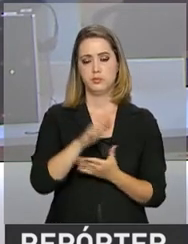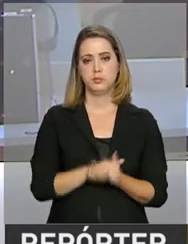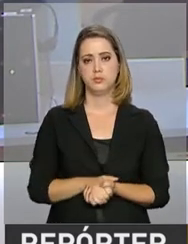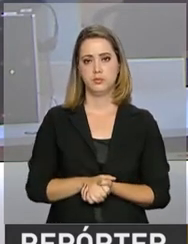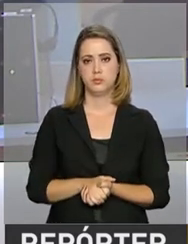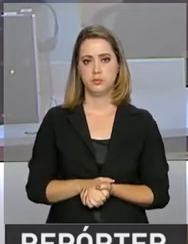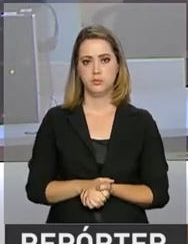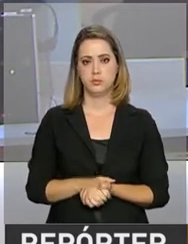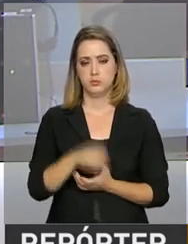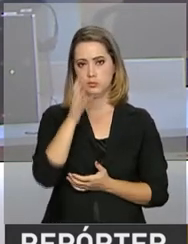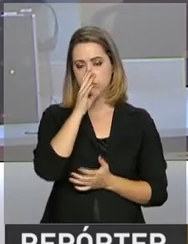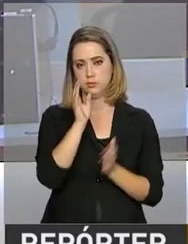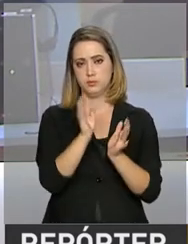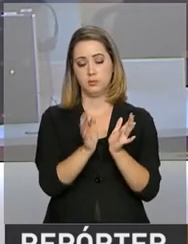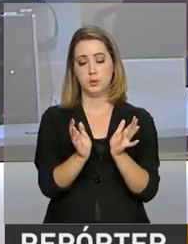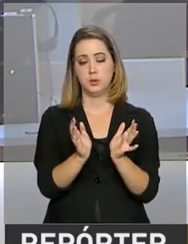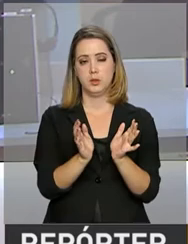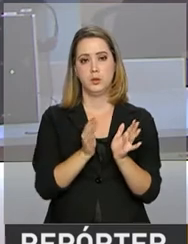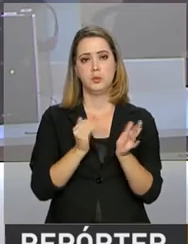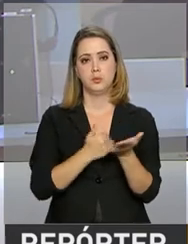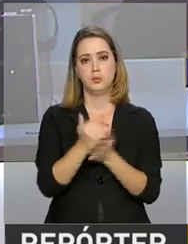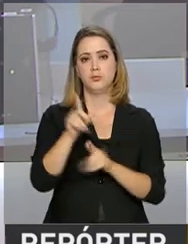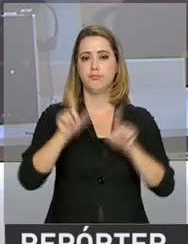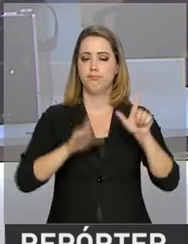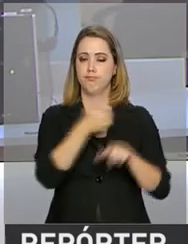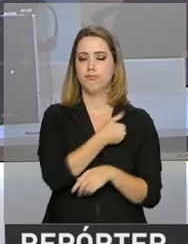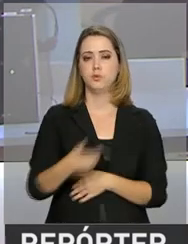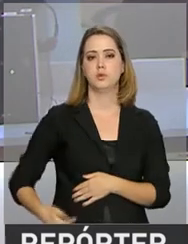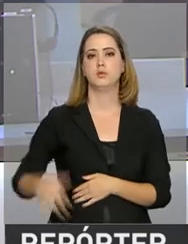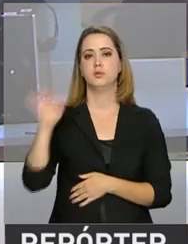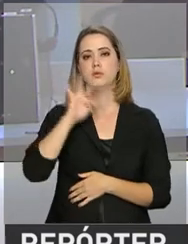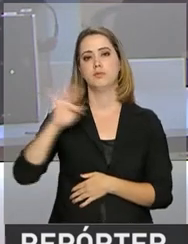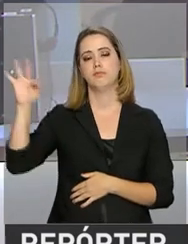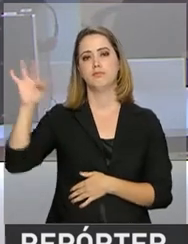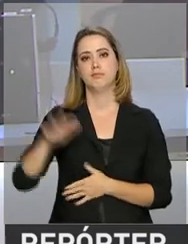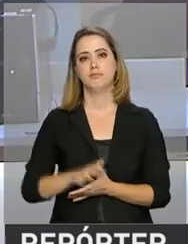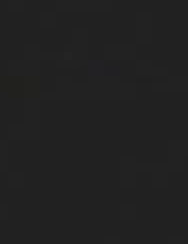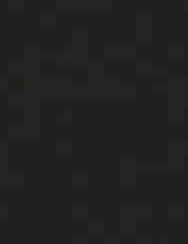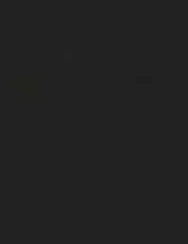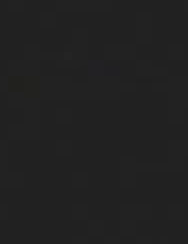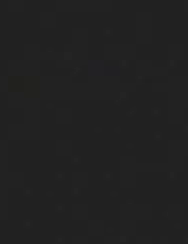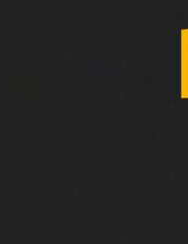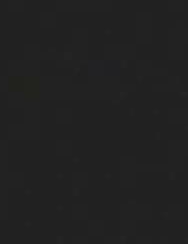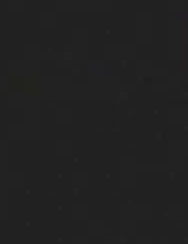ele br continue com a gente aqui na nbr a tv do governo federal